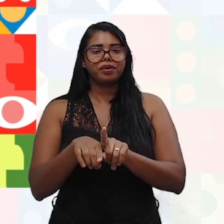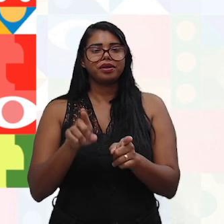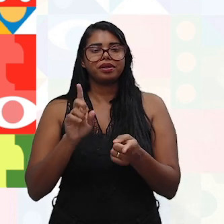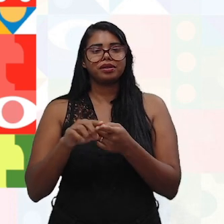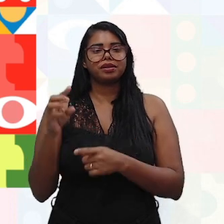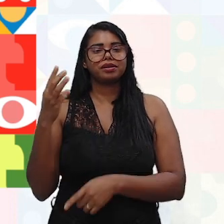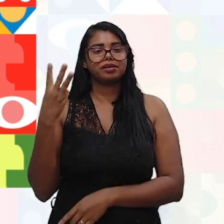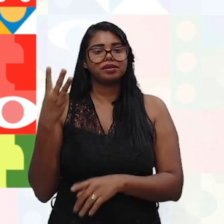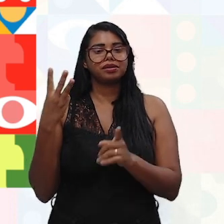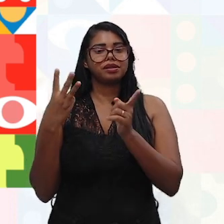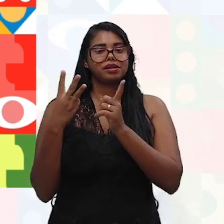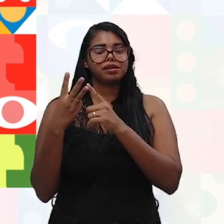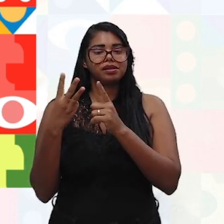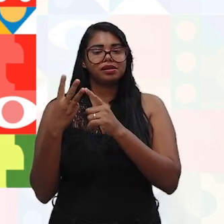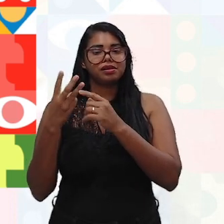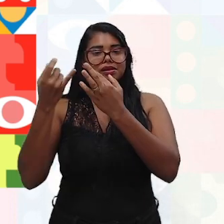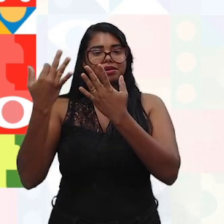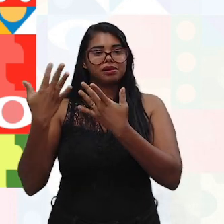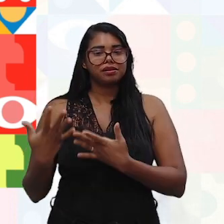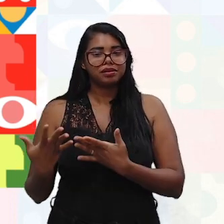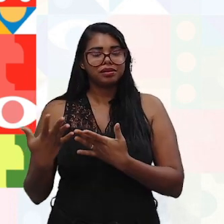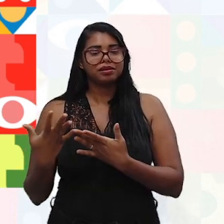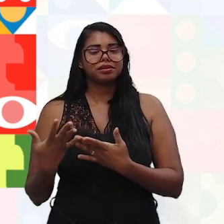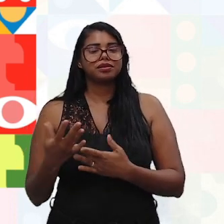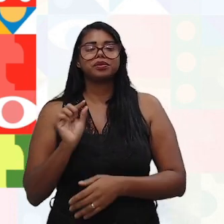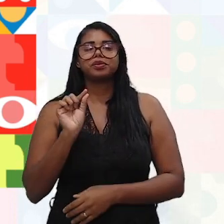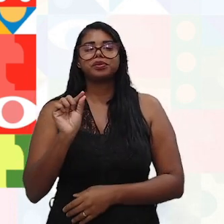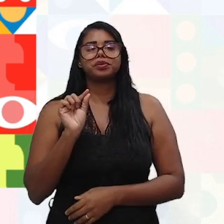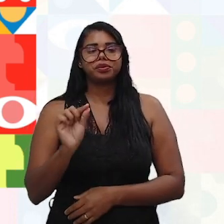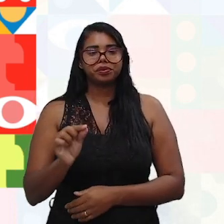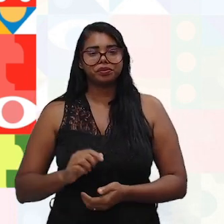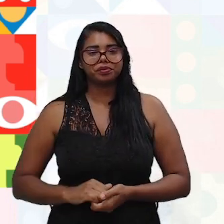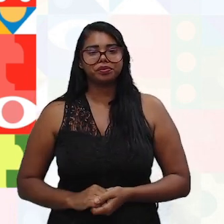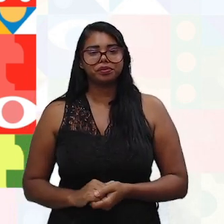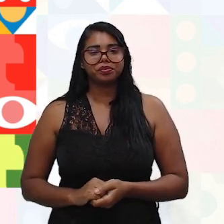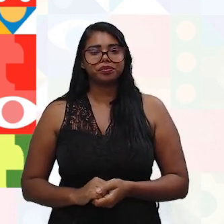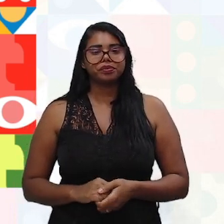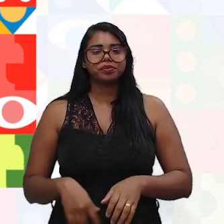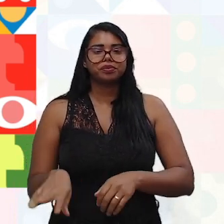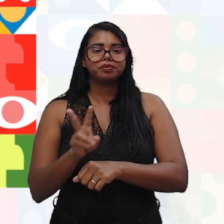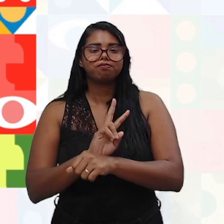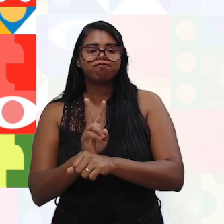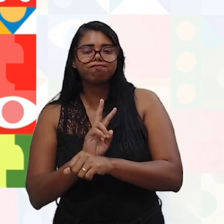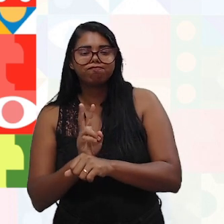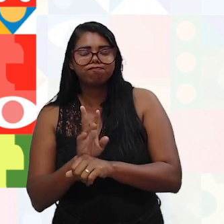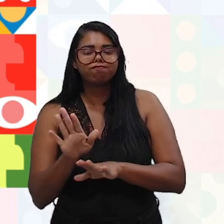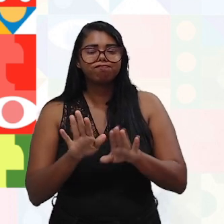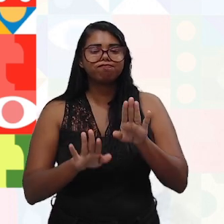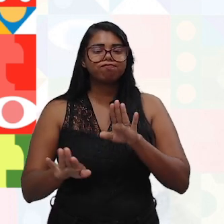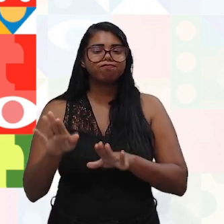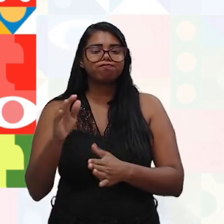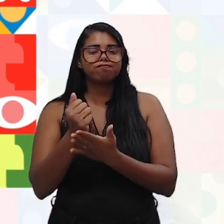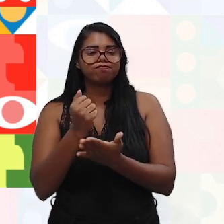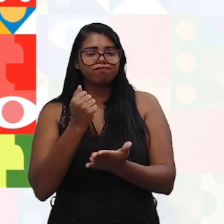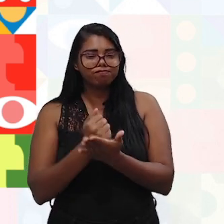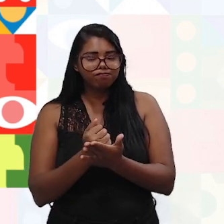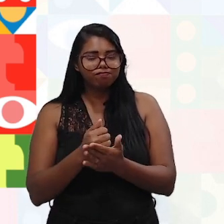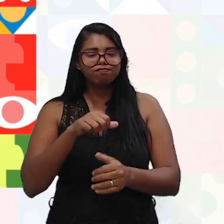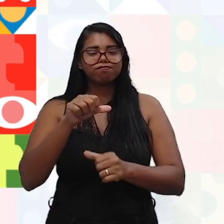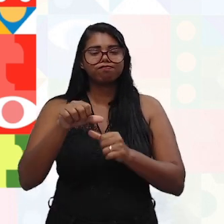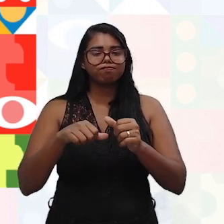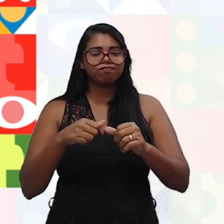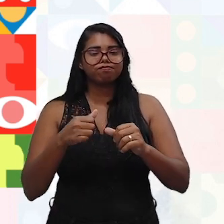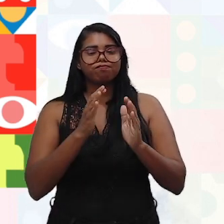três termos que a gente falou anteriormente, que seria o quê? A preservação, a conservação e a restauração.